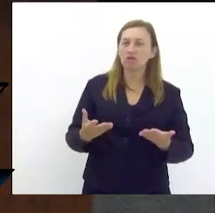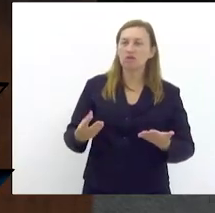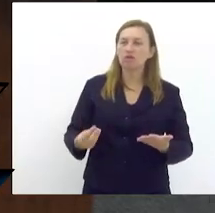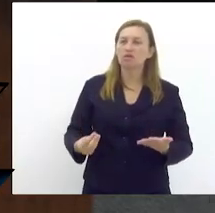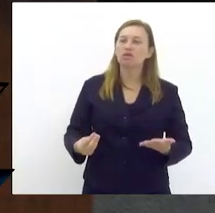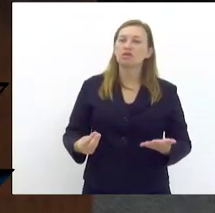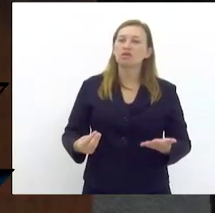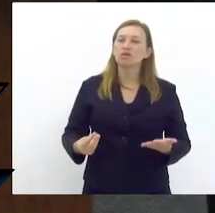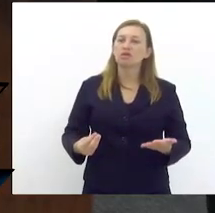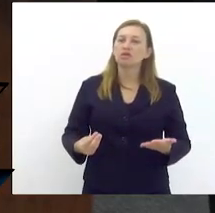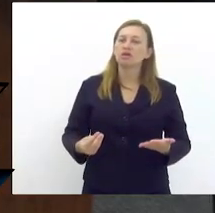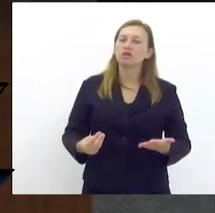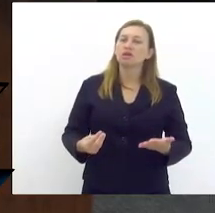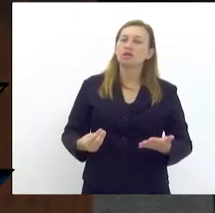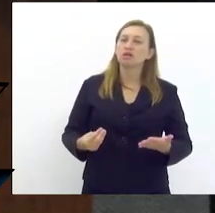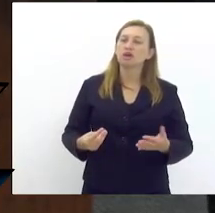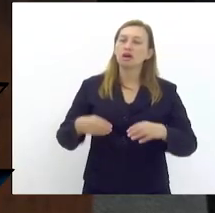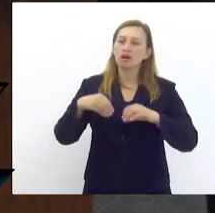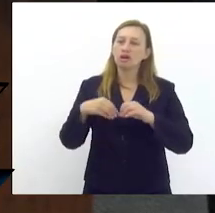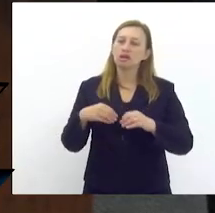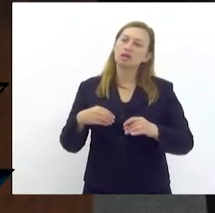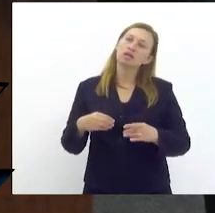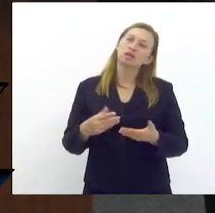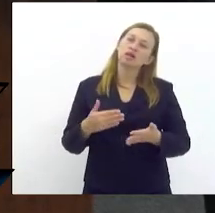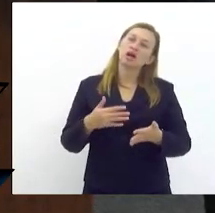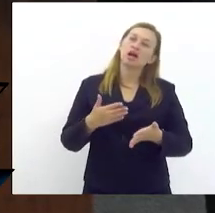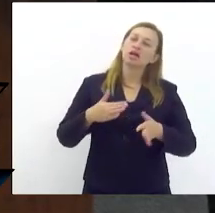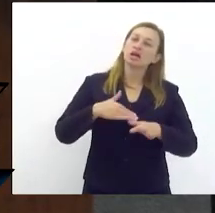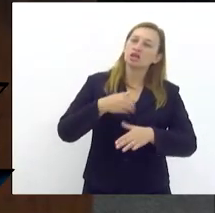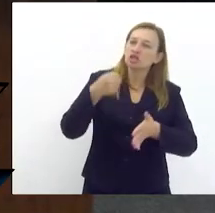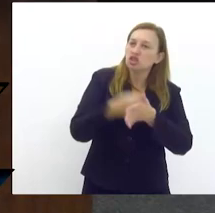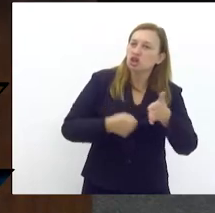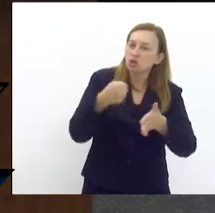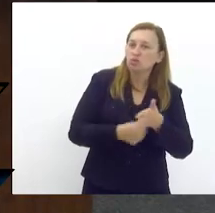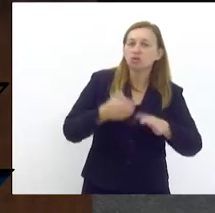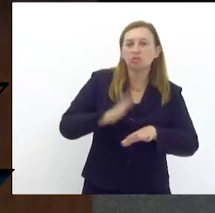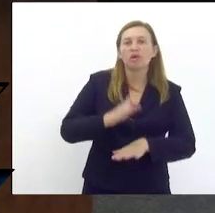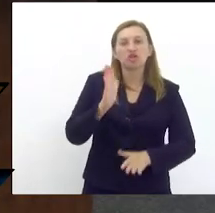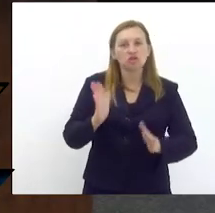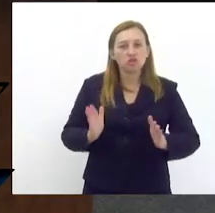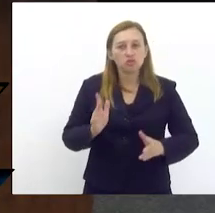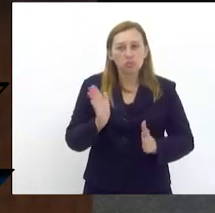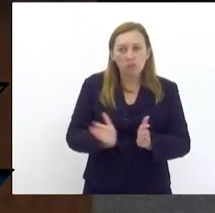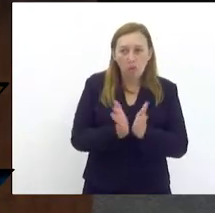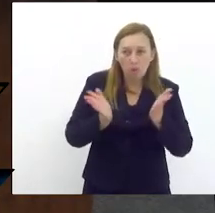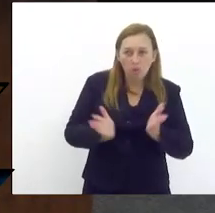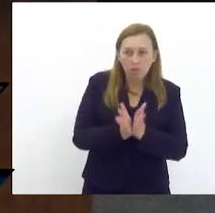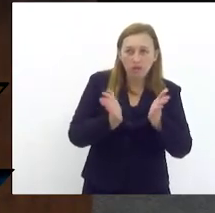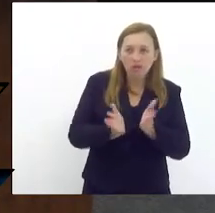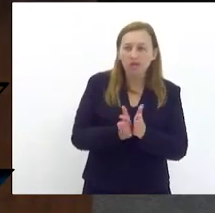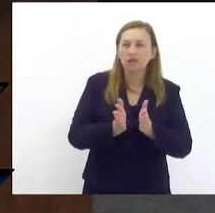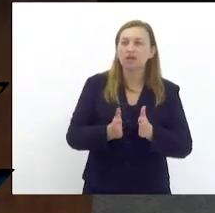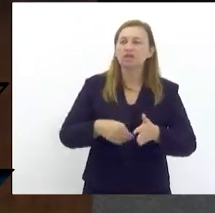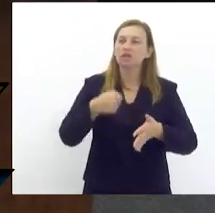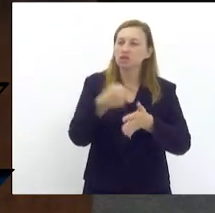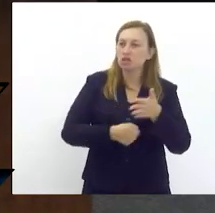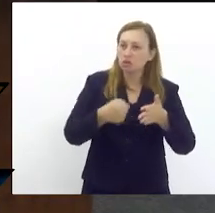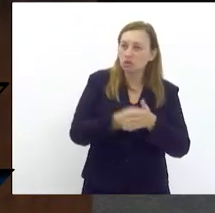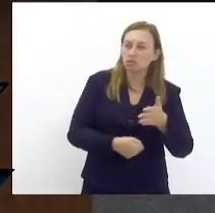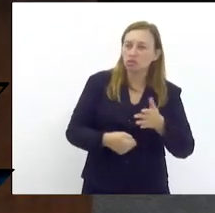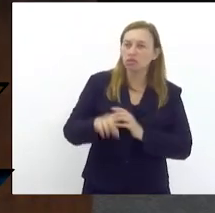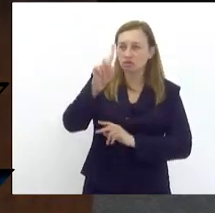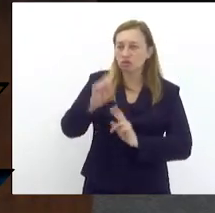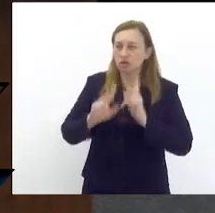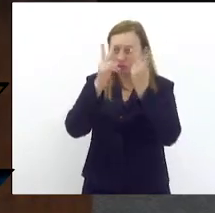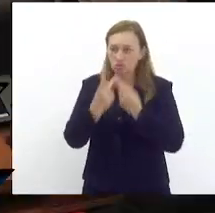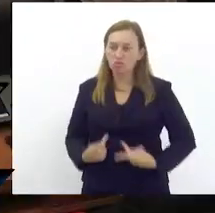aqueles que lutam por justiça social aqueles que lutam pelos mais pobres aqueles que lutam e fazem valer os direitos humanos